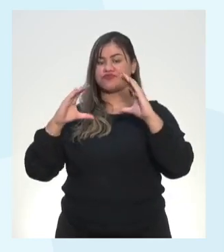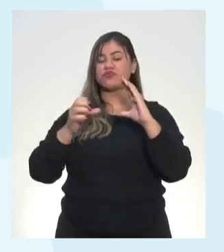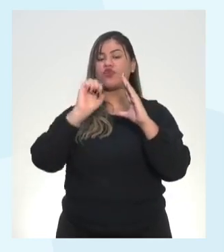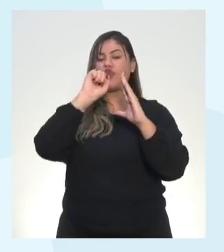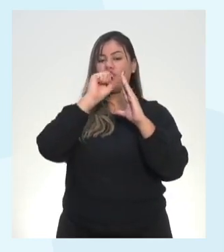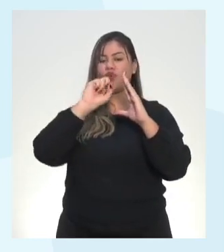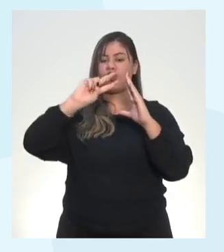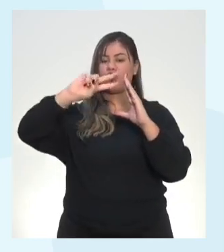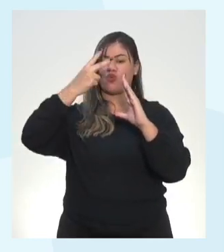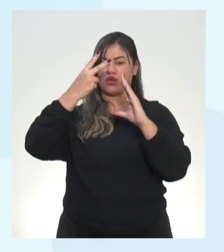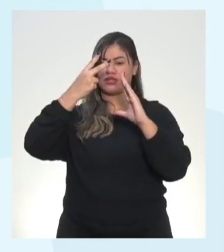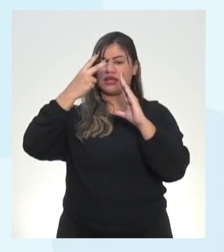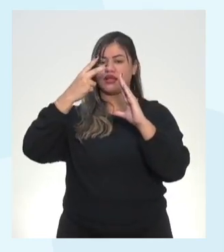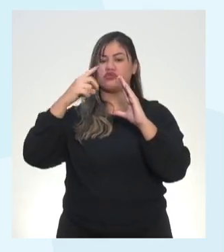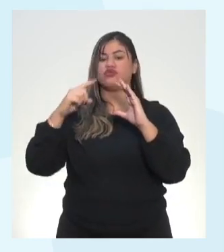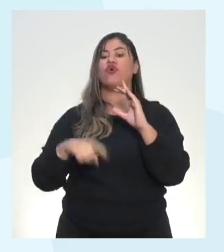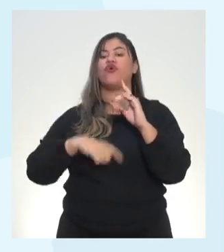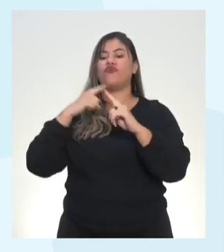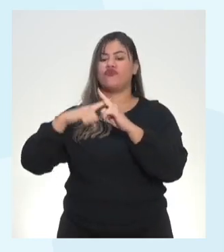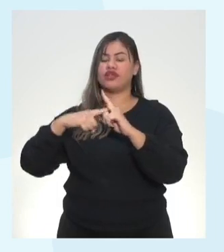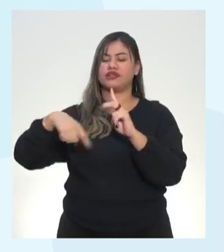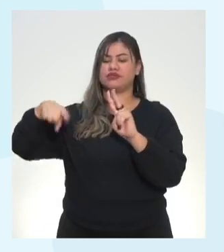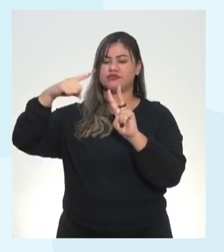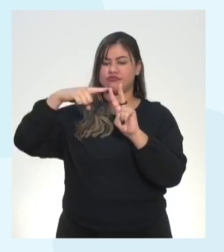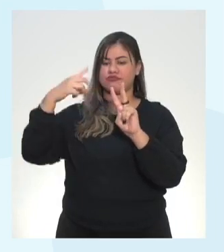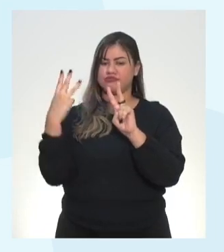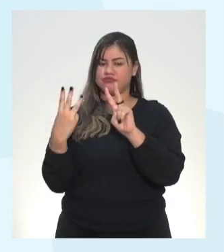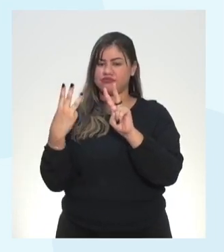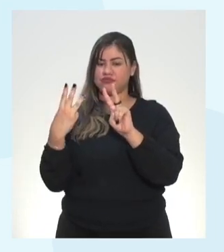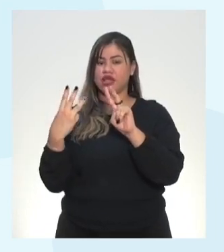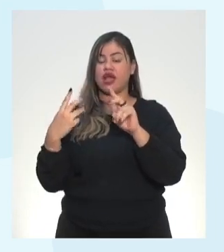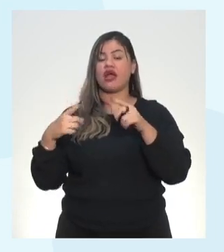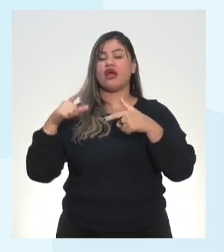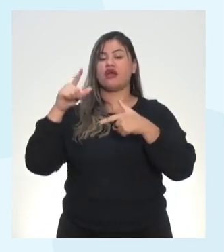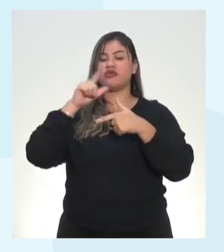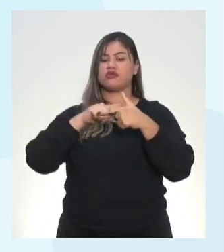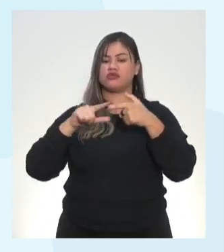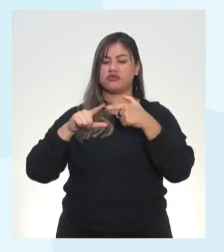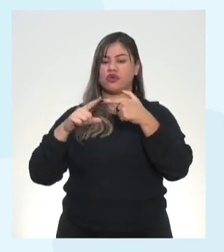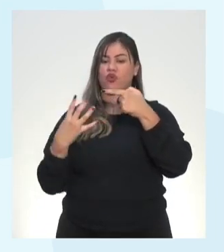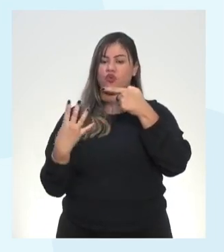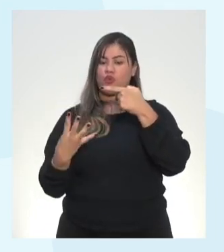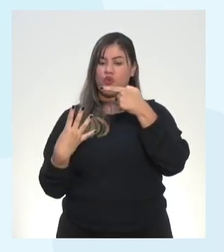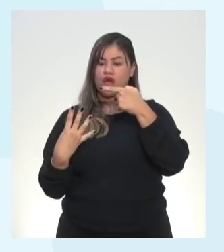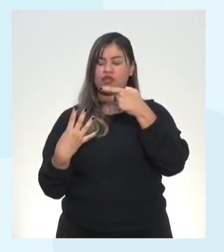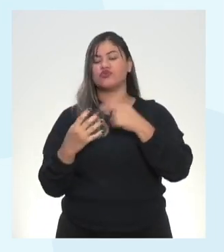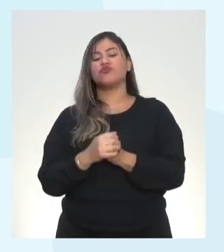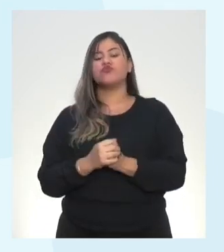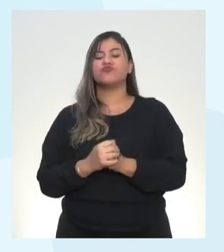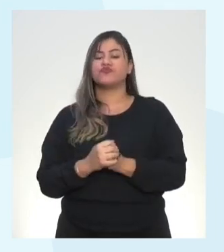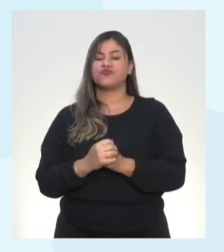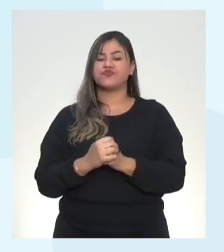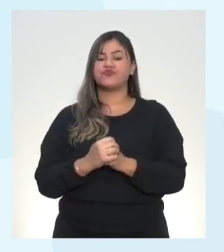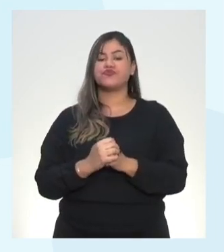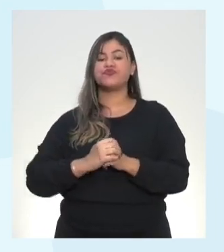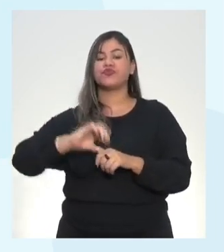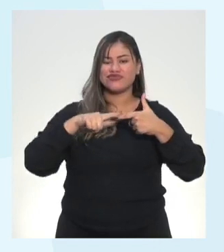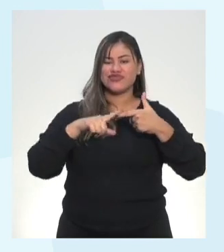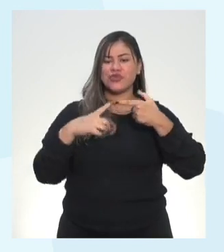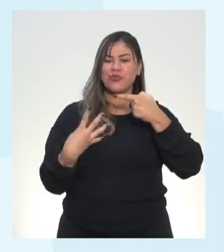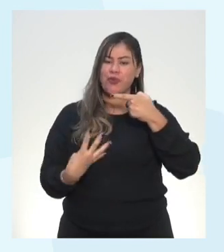falei, pessoal, vocês estão vendo que eu dividi em 6 triângulos equiláteros? Porque aqui também, quem quisesse poderia ter